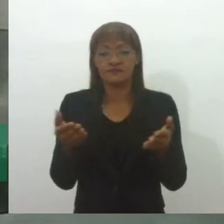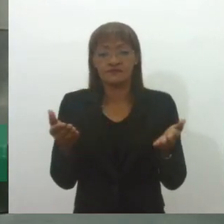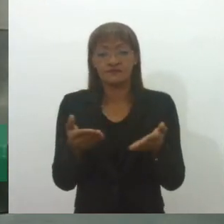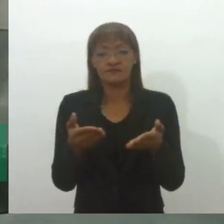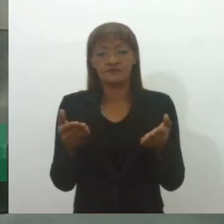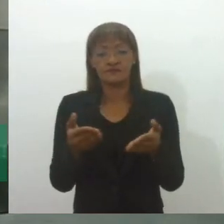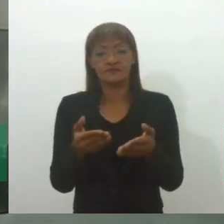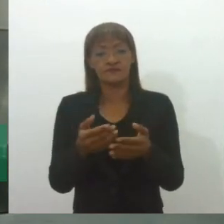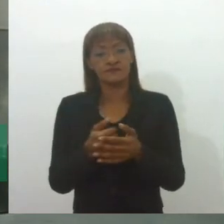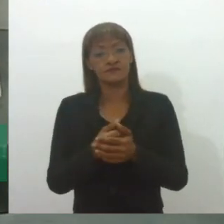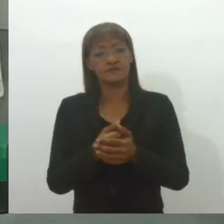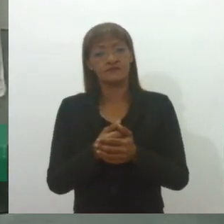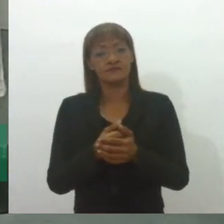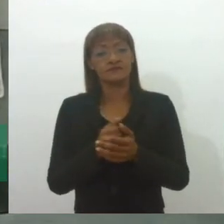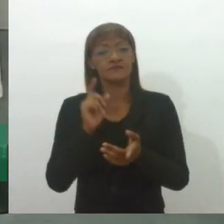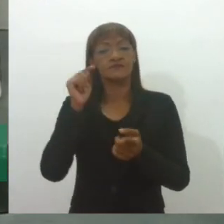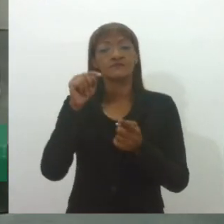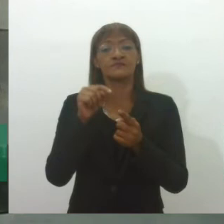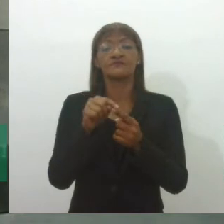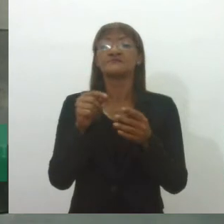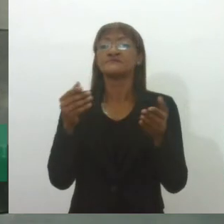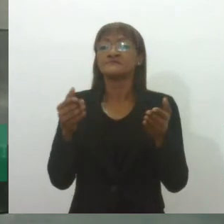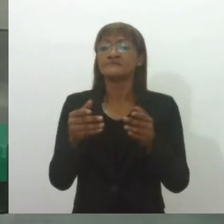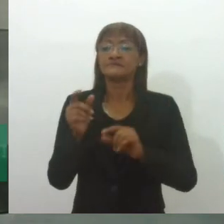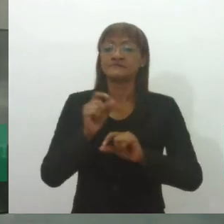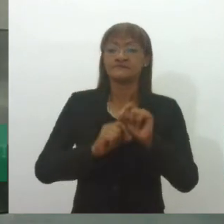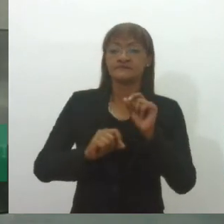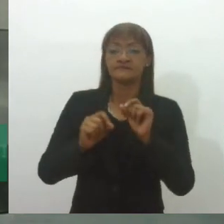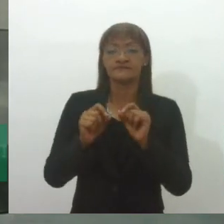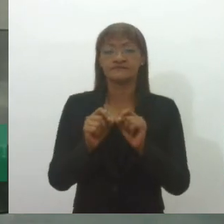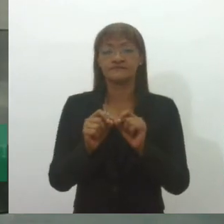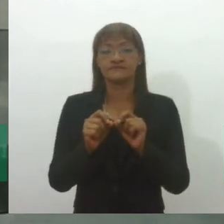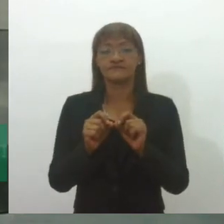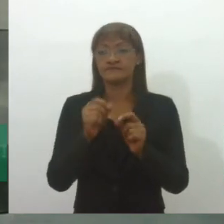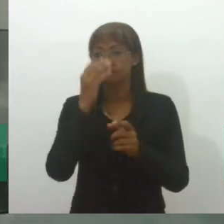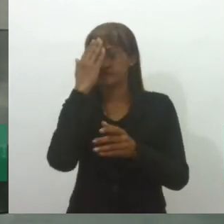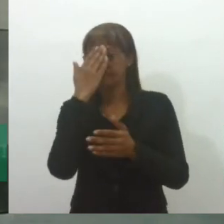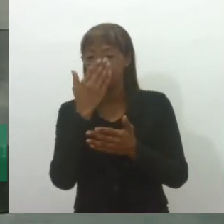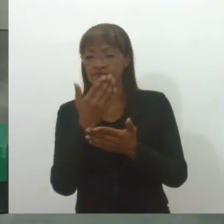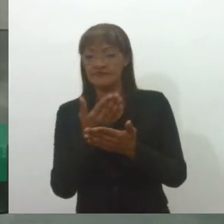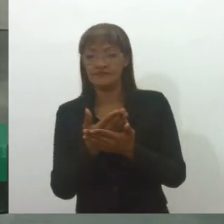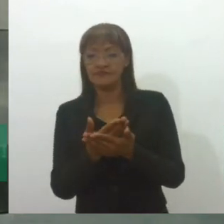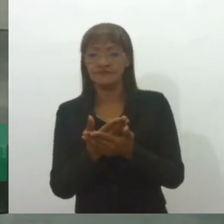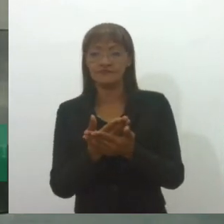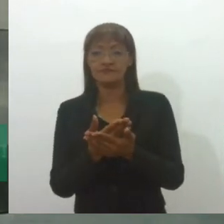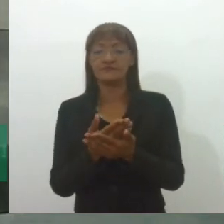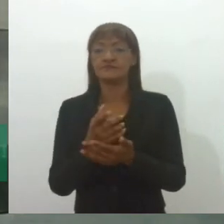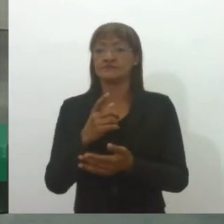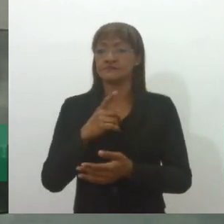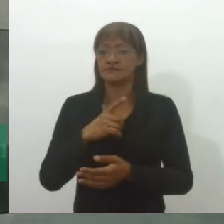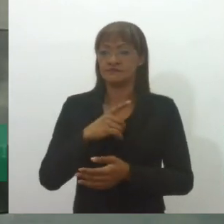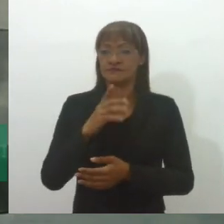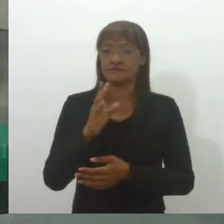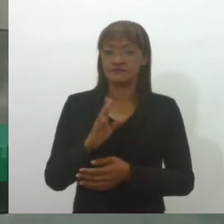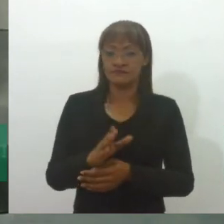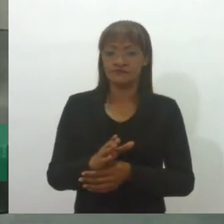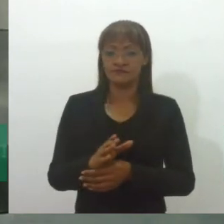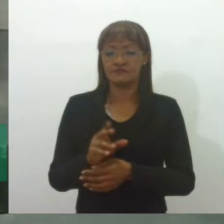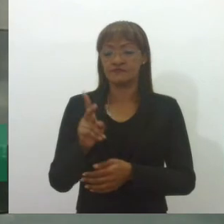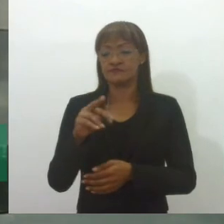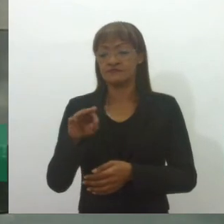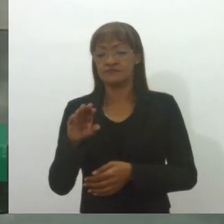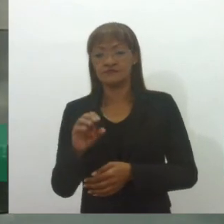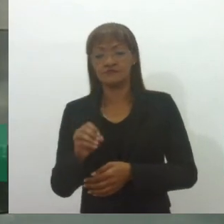sua perspectiva em relação à sanção, se você acredita que haverá alguma espécie de veto, né, do presidente